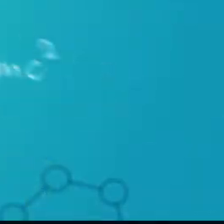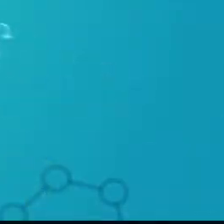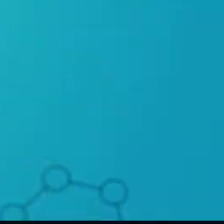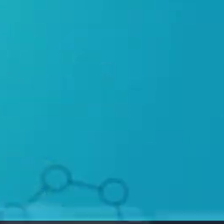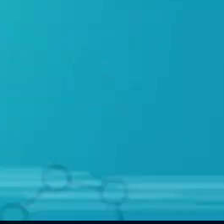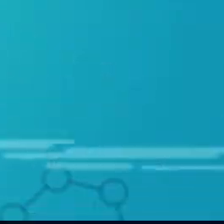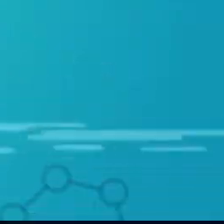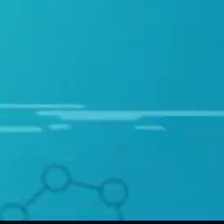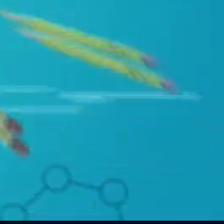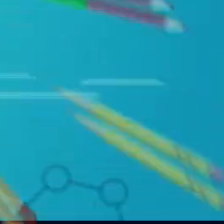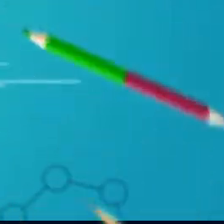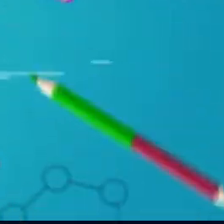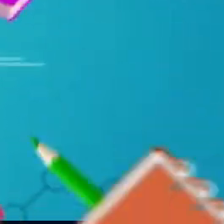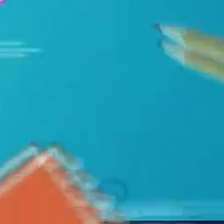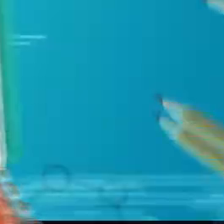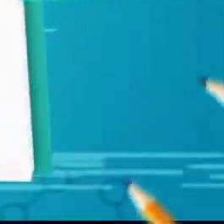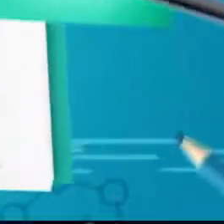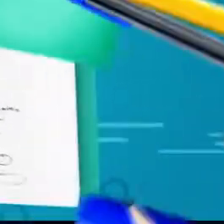Tchau!